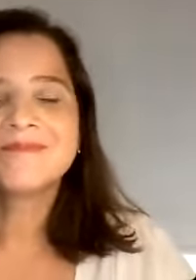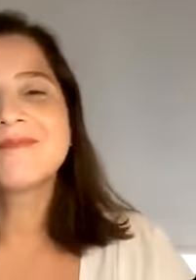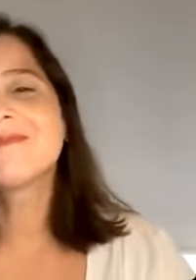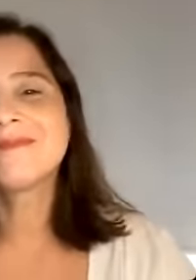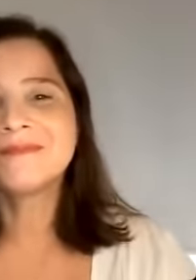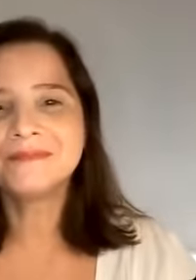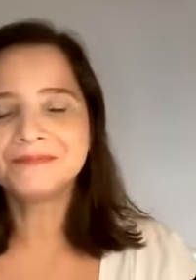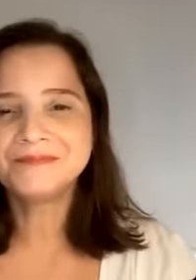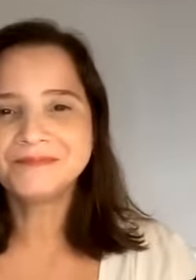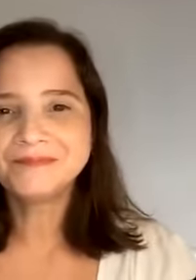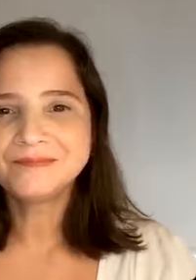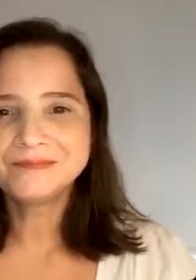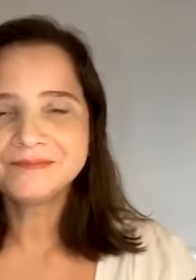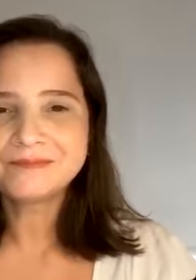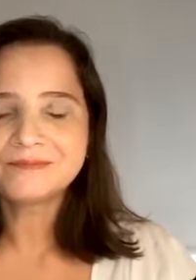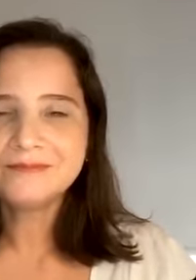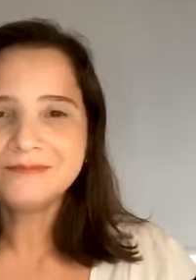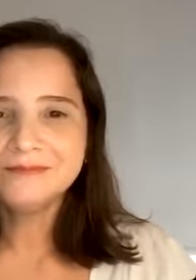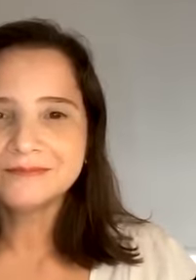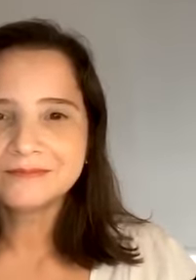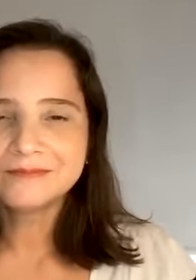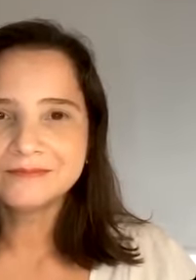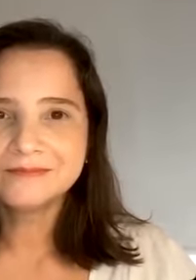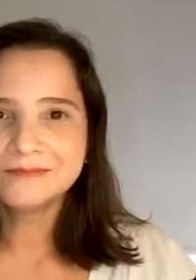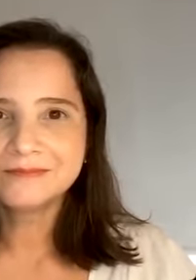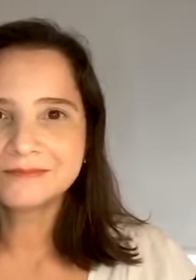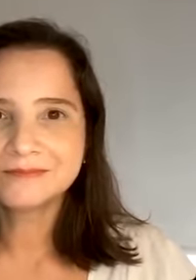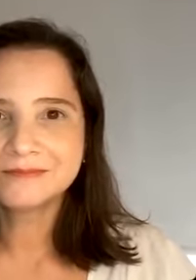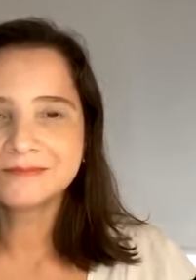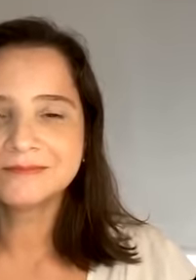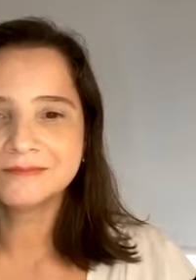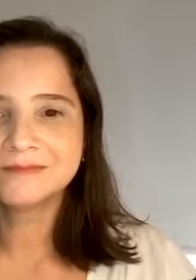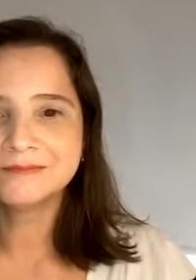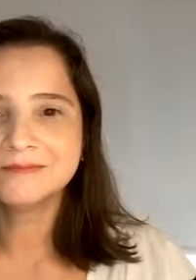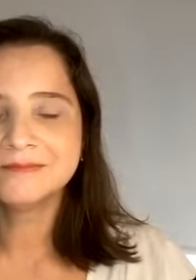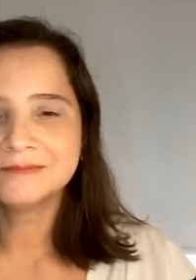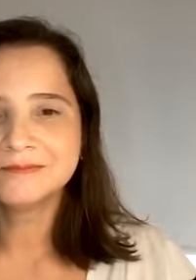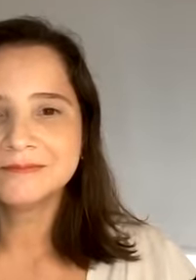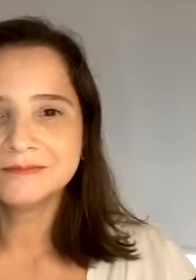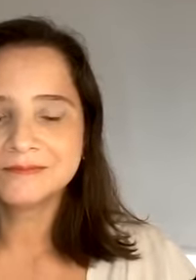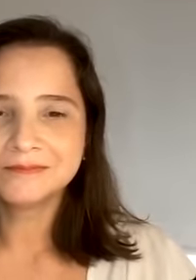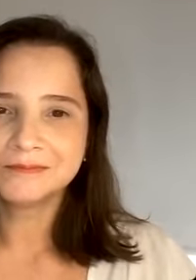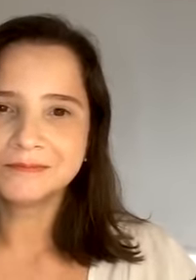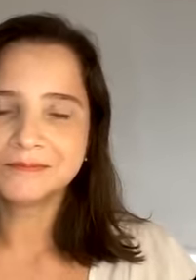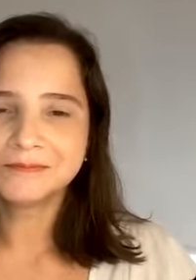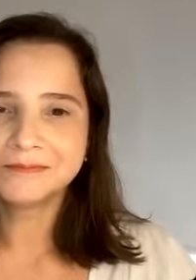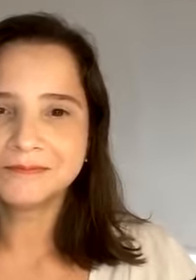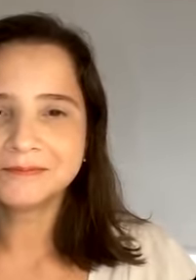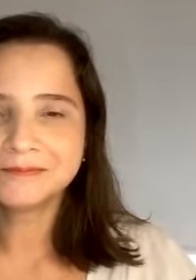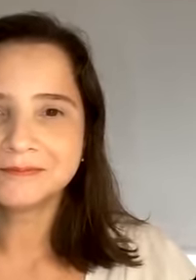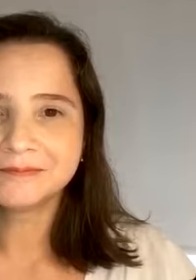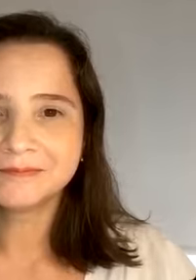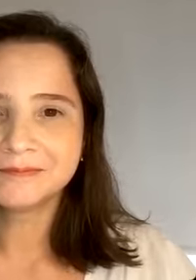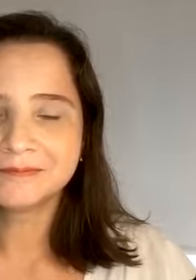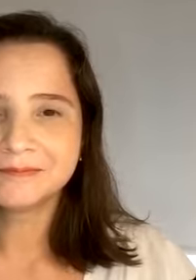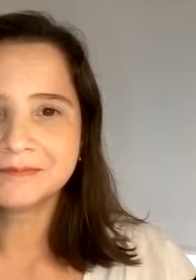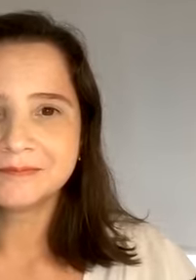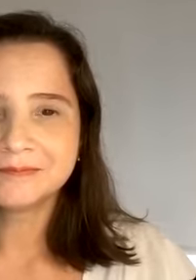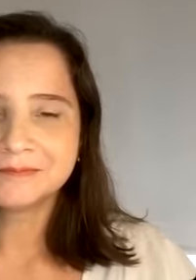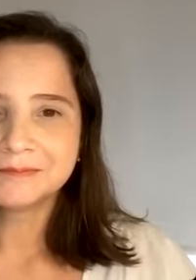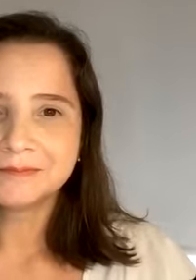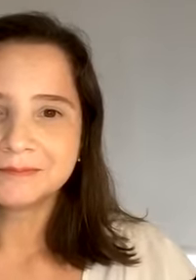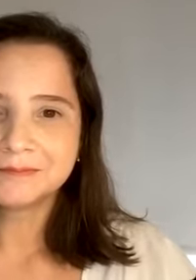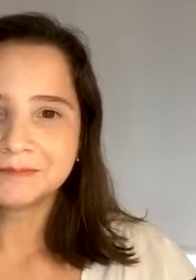conversar um pouquinho sobre essa questão da acessibilidade. Recentemente eu falei sobre esse tema, até porque dentro da